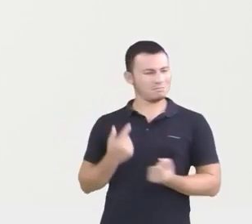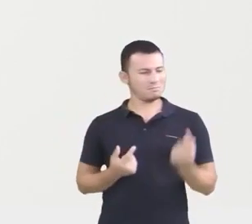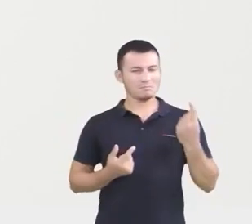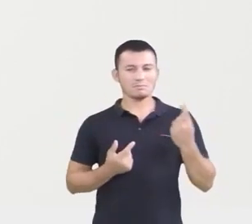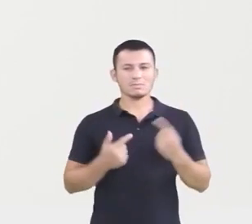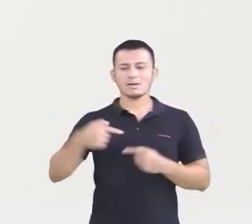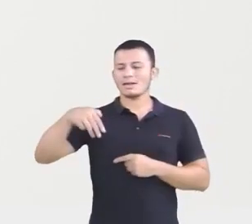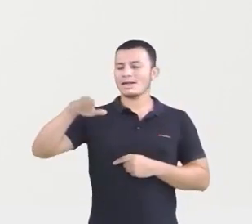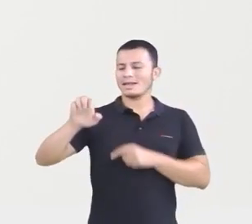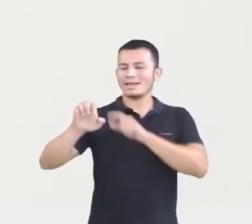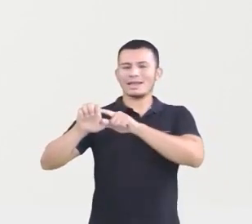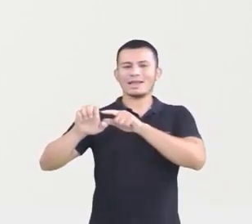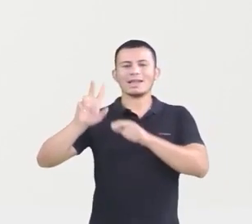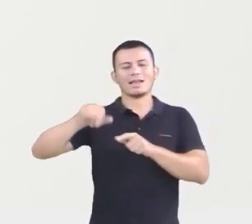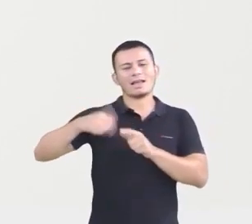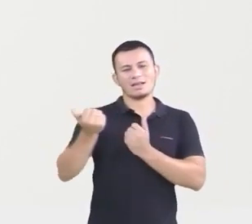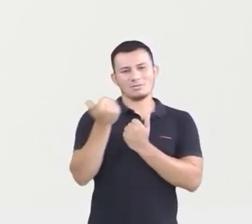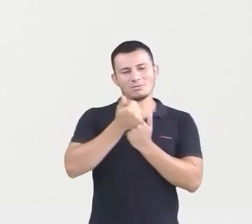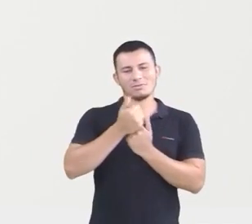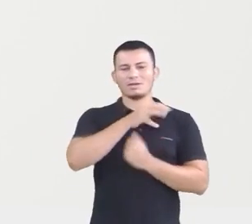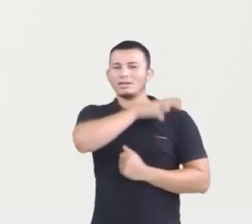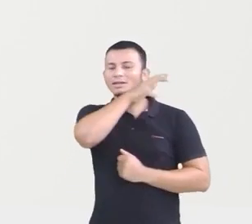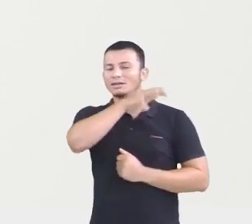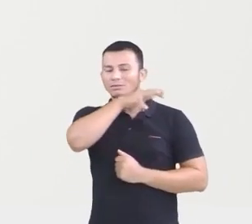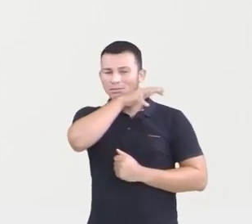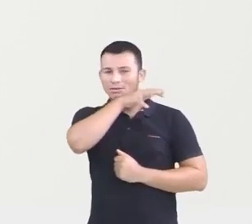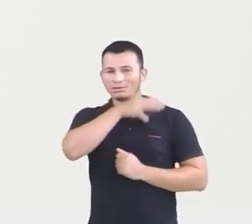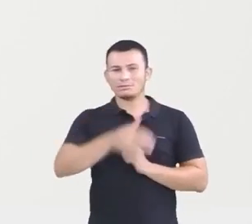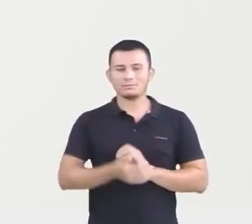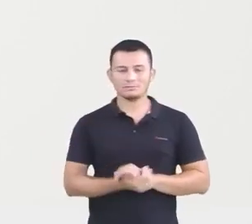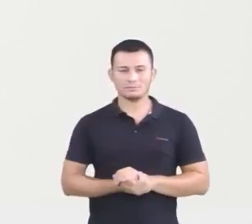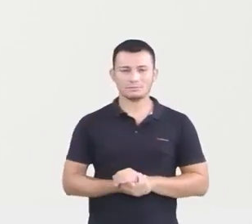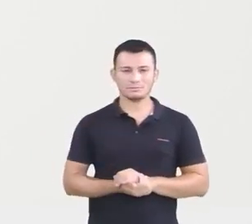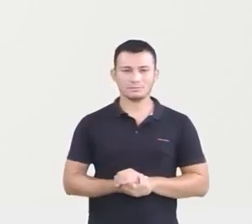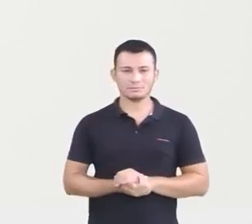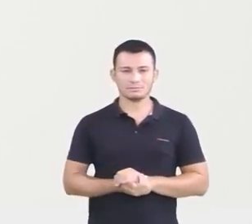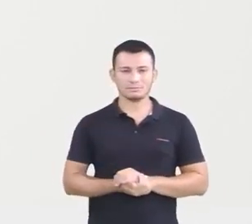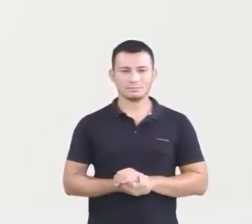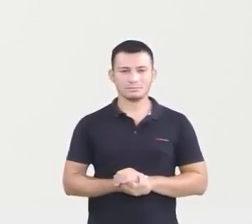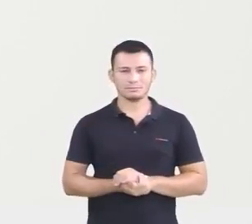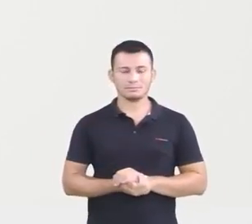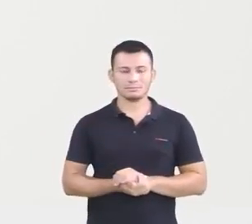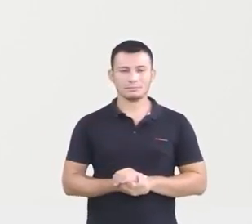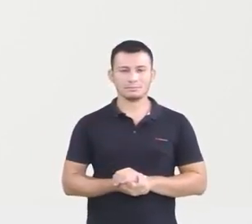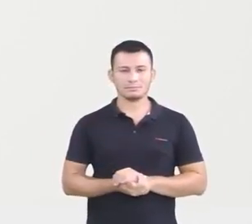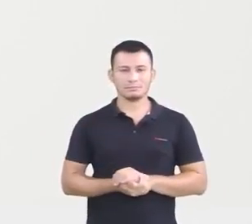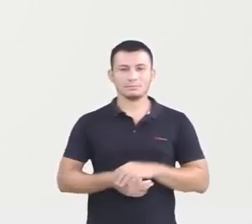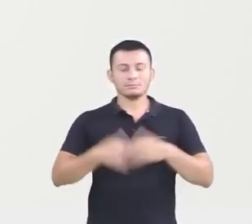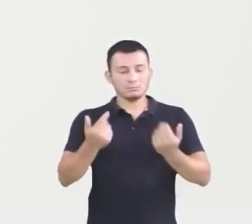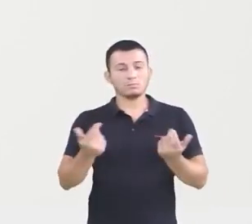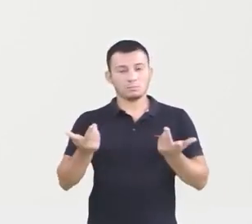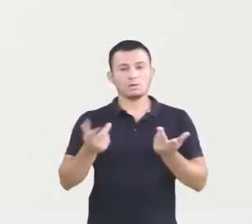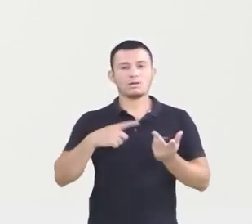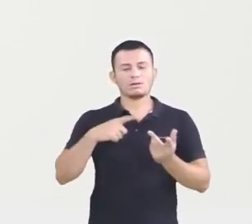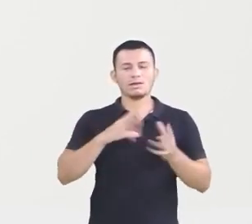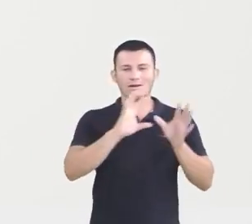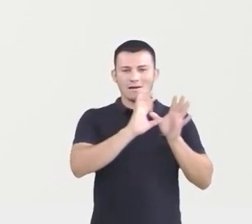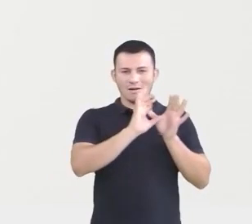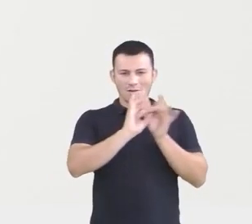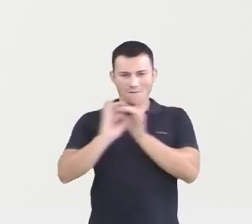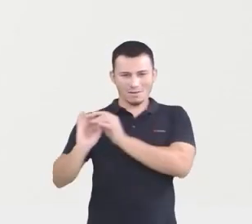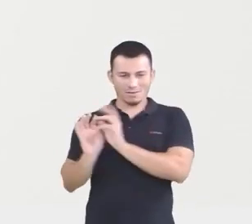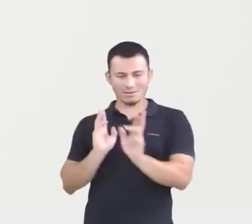são os animais e esses seres estranhos. Então, o texto sem os elementos de coesão referencial. Caso